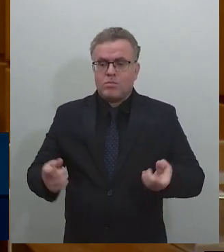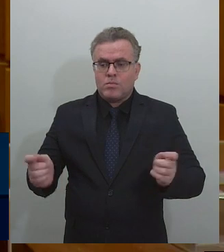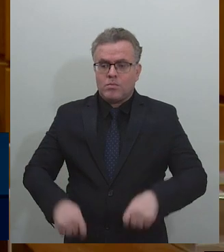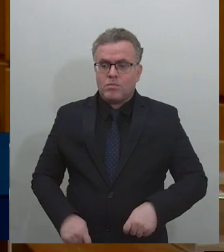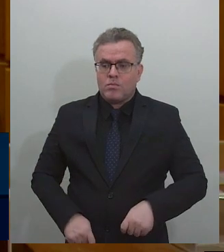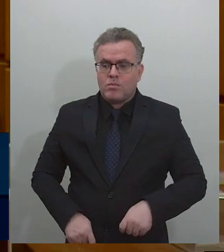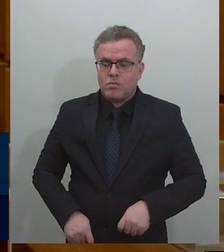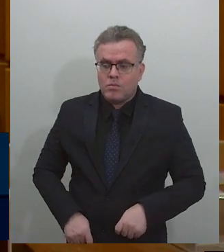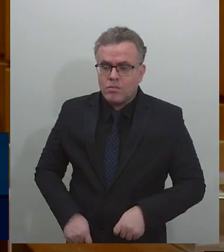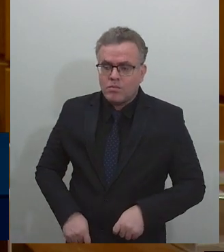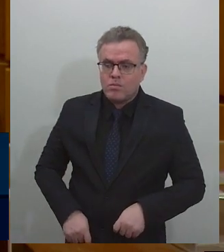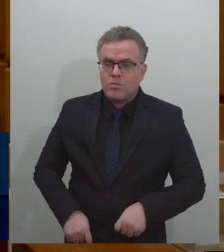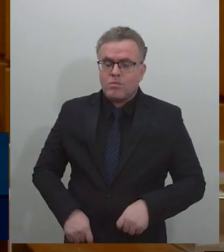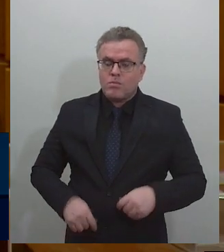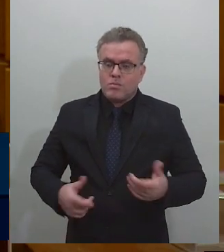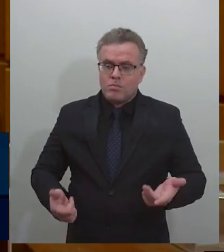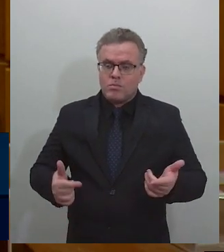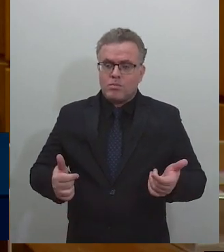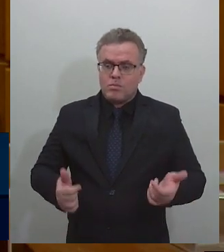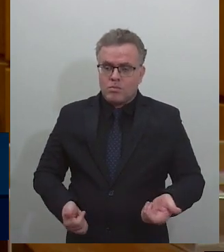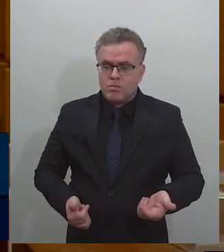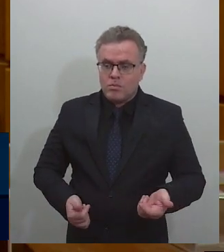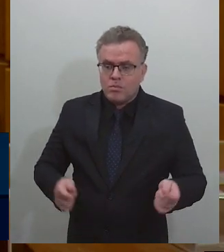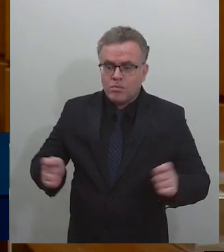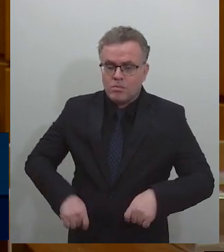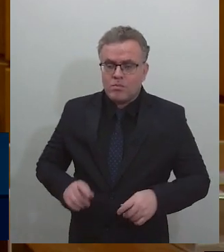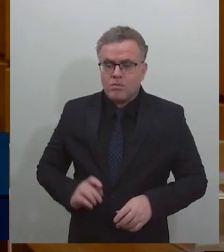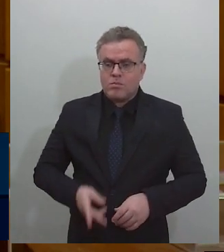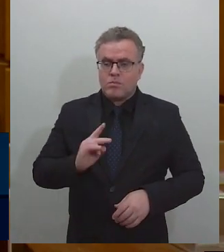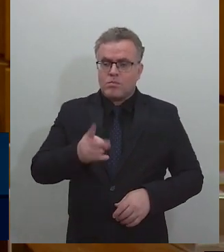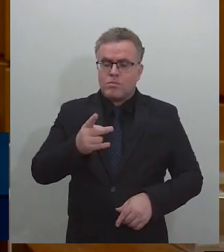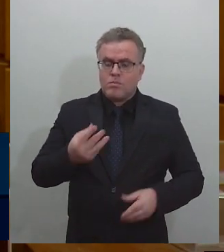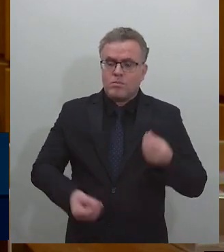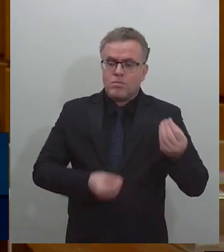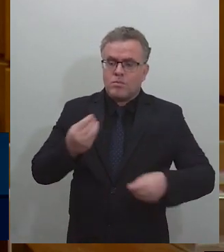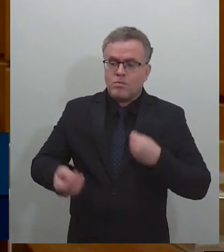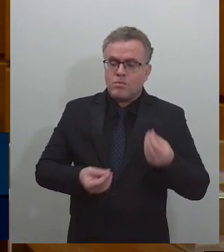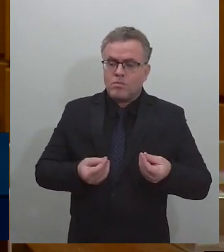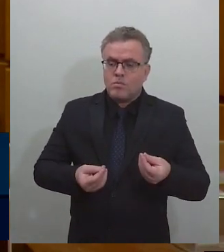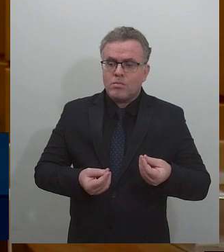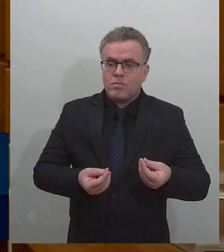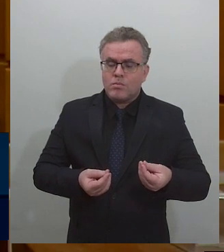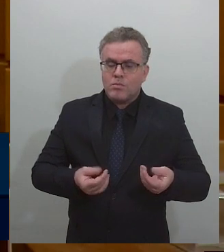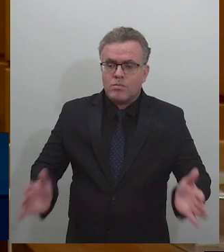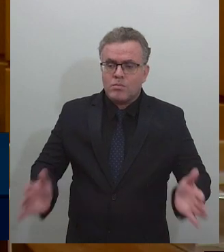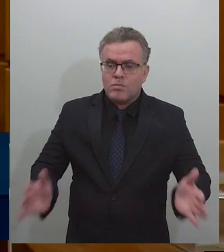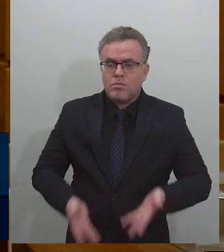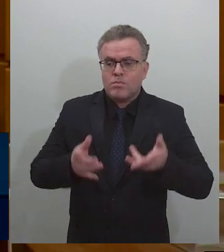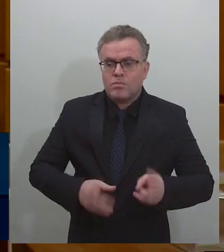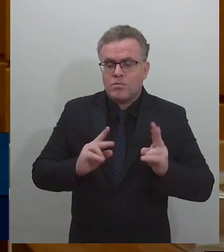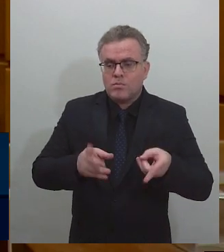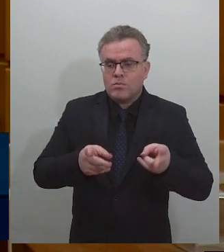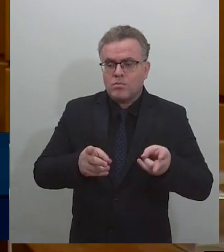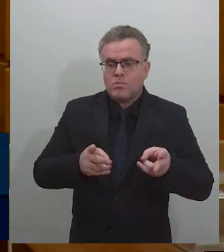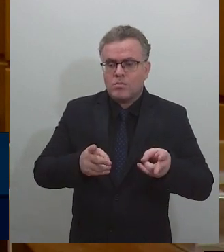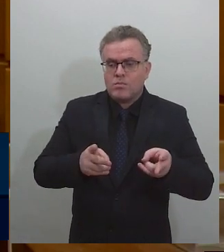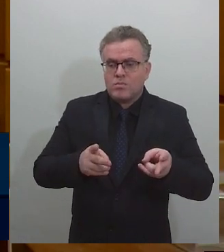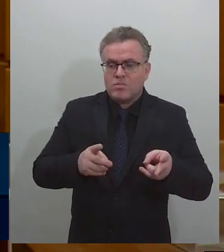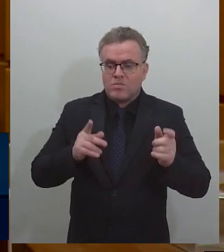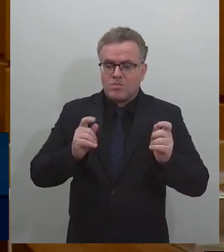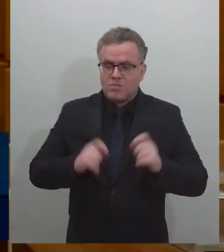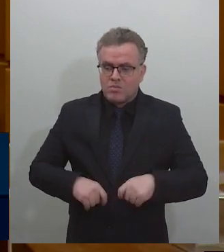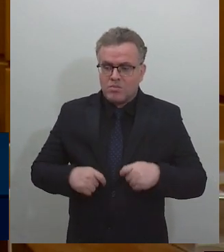é uma lenda criada para desestimular as mulheres a persistirem na amamentação. Apesar disso,